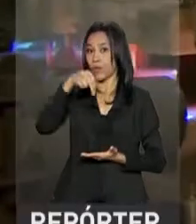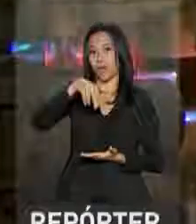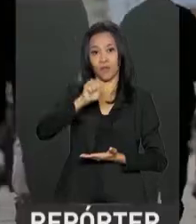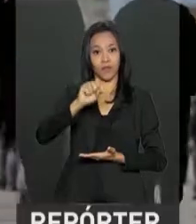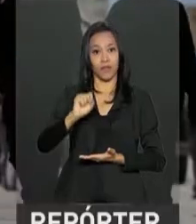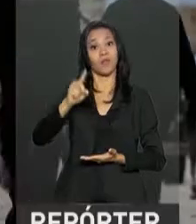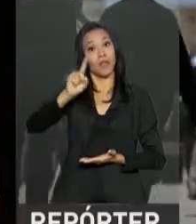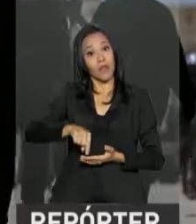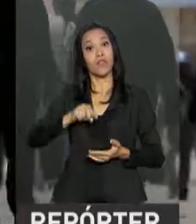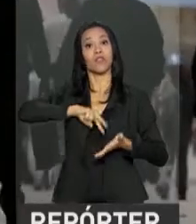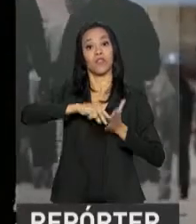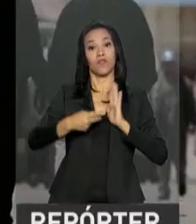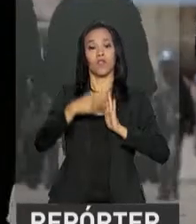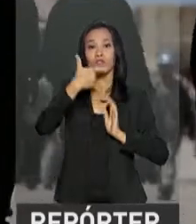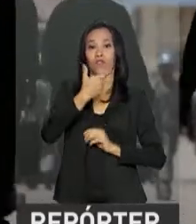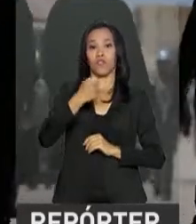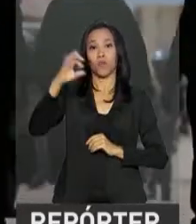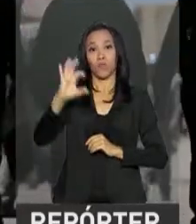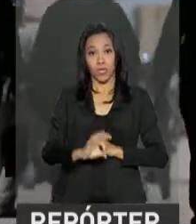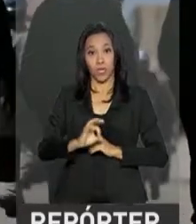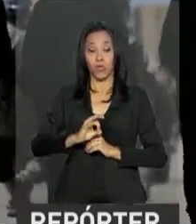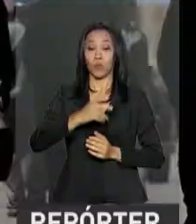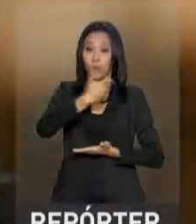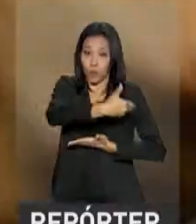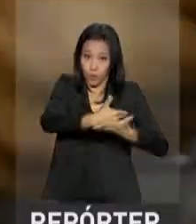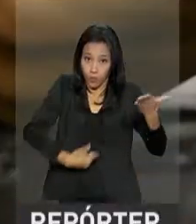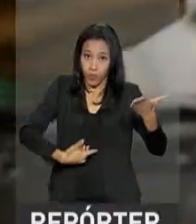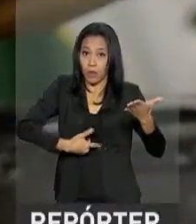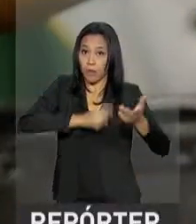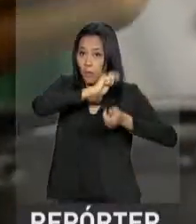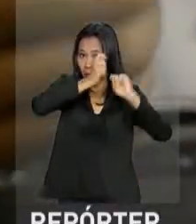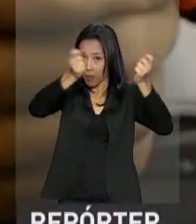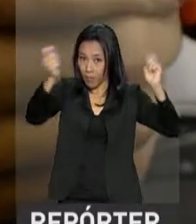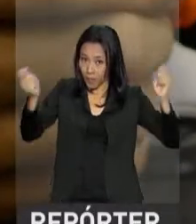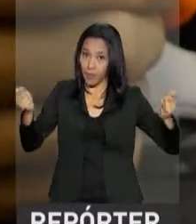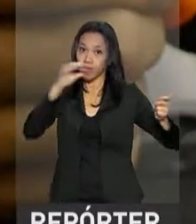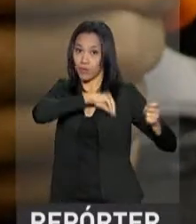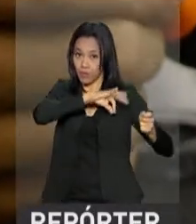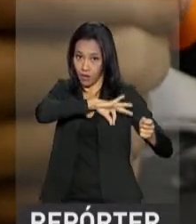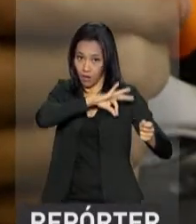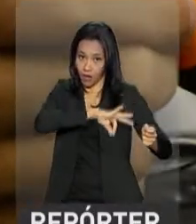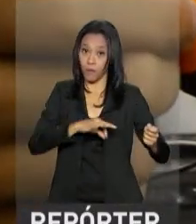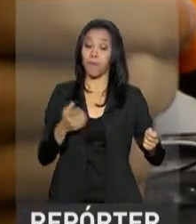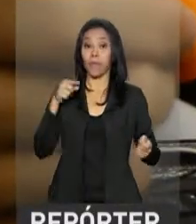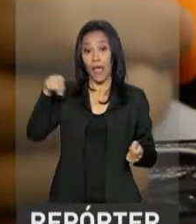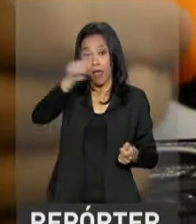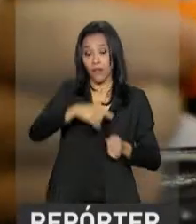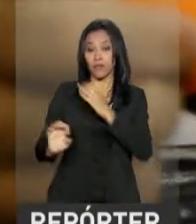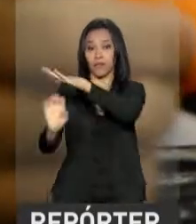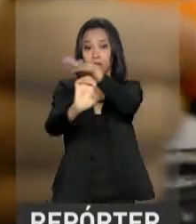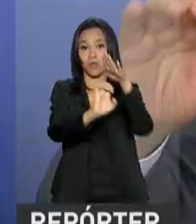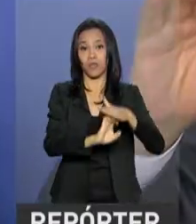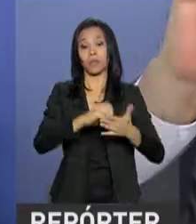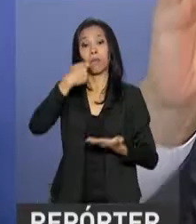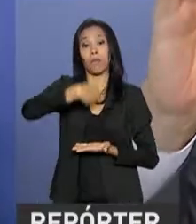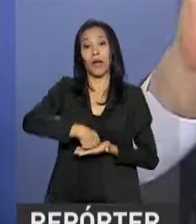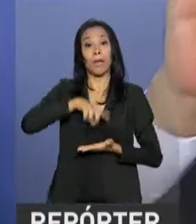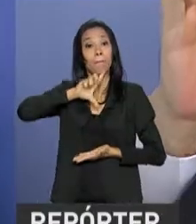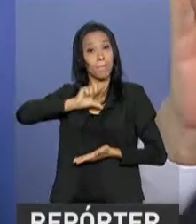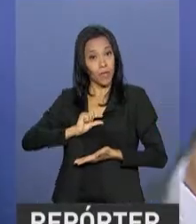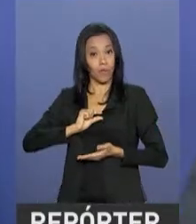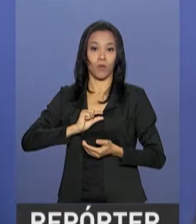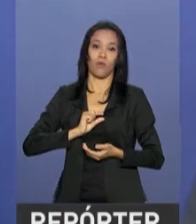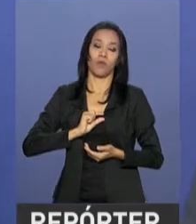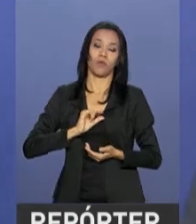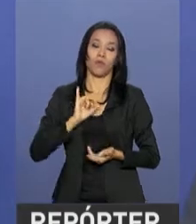a 20% da folha salarial dos funcionários essas empresas pagam um percentual menor de tributos o ministro